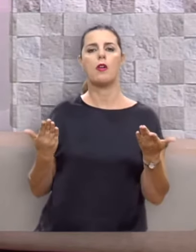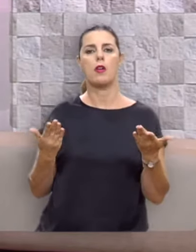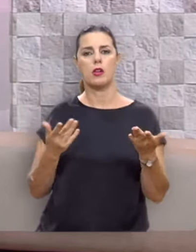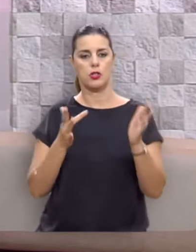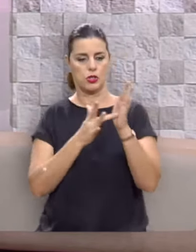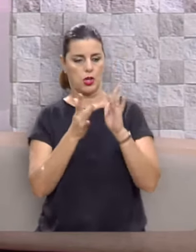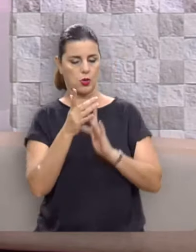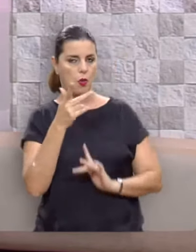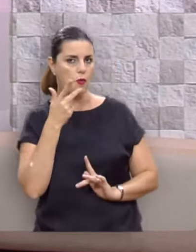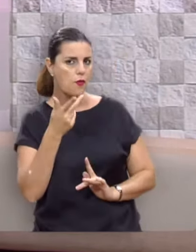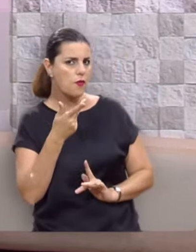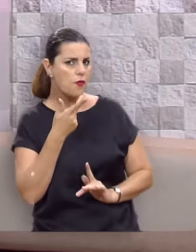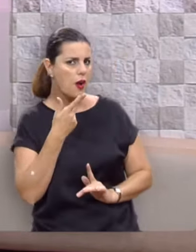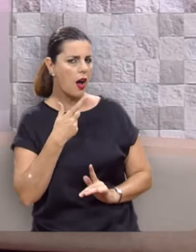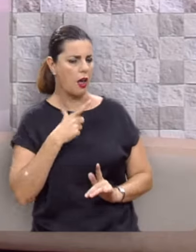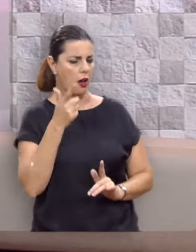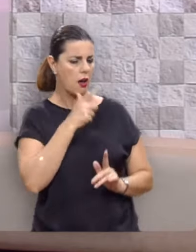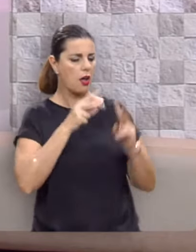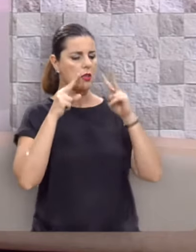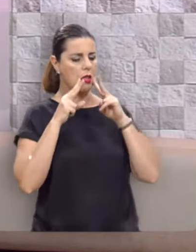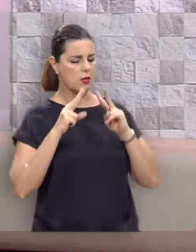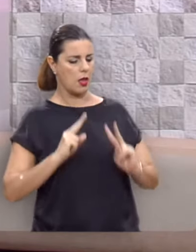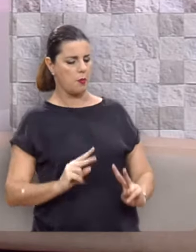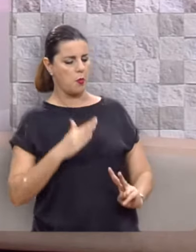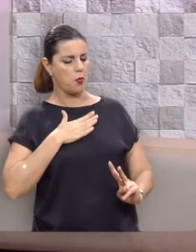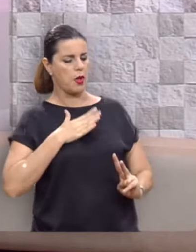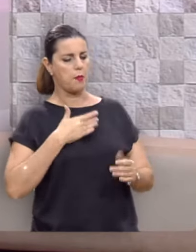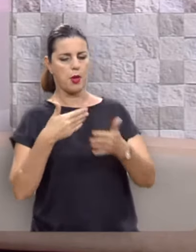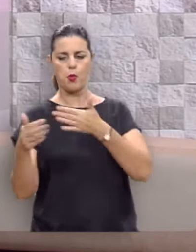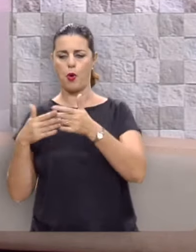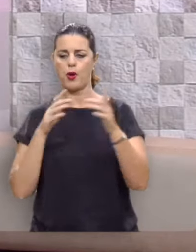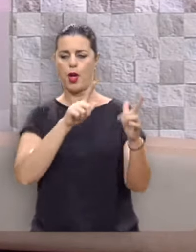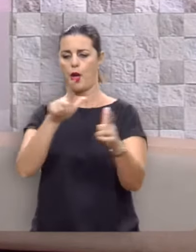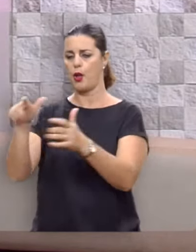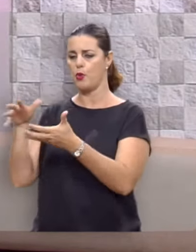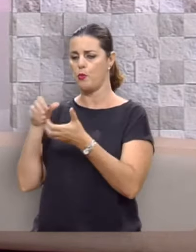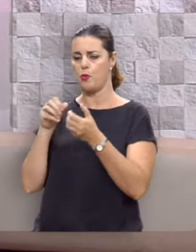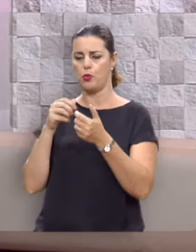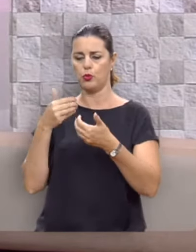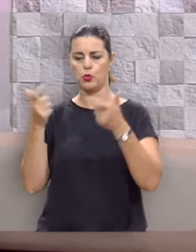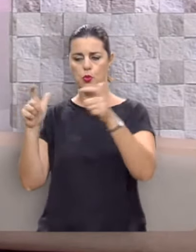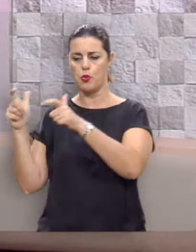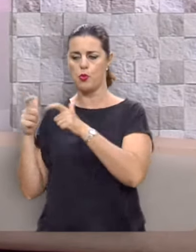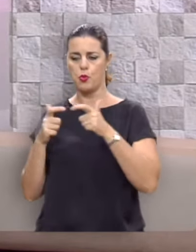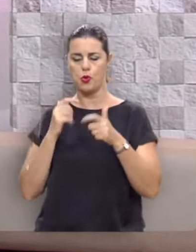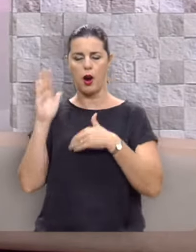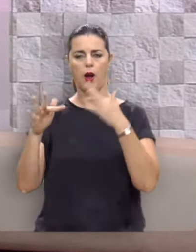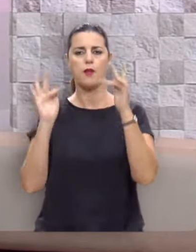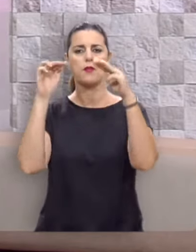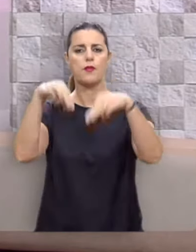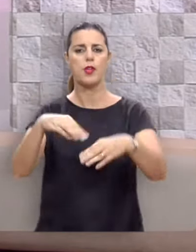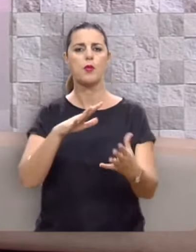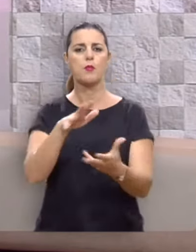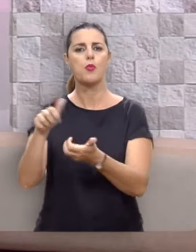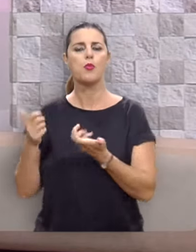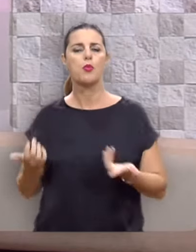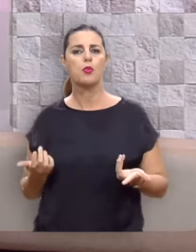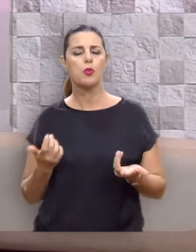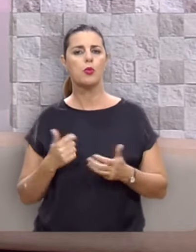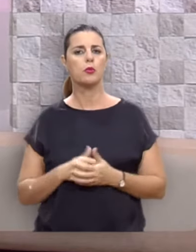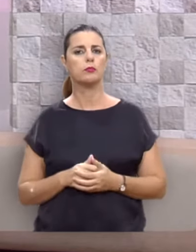minhas testemunhas, tanto em Jerusalém, como em toda a Judéia e Samaria e até os confins da